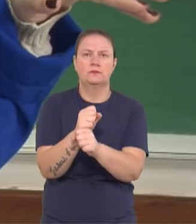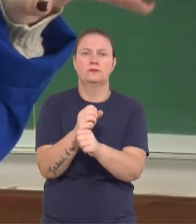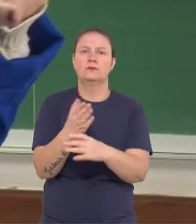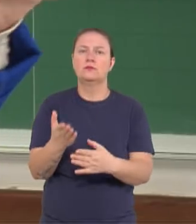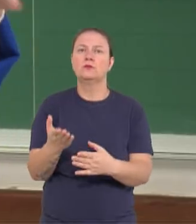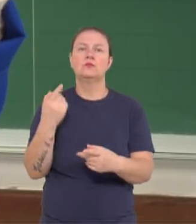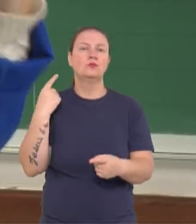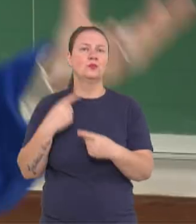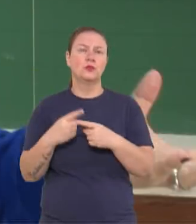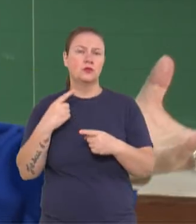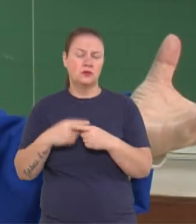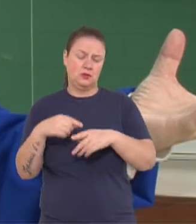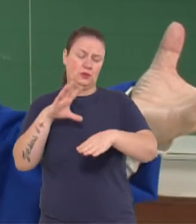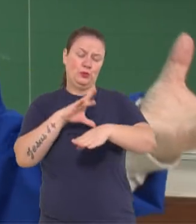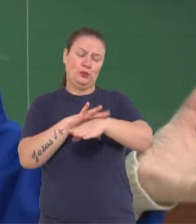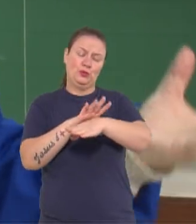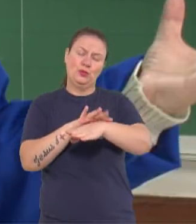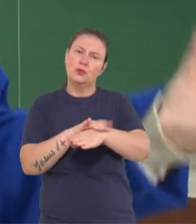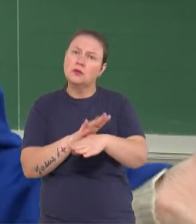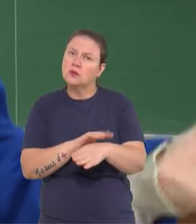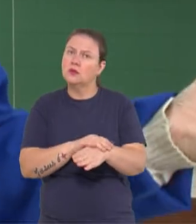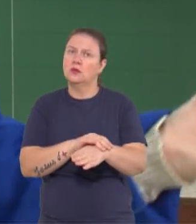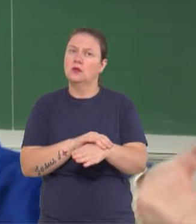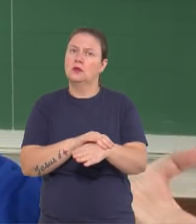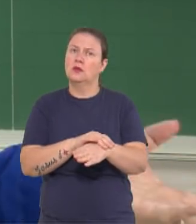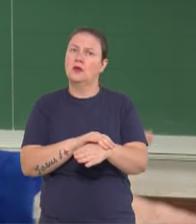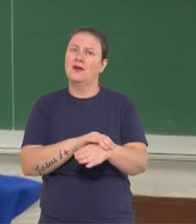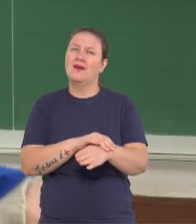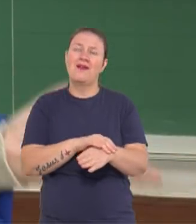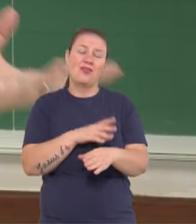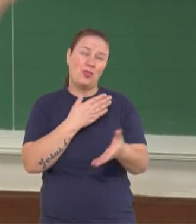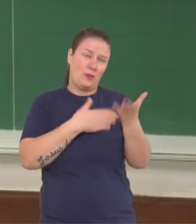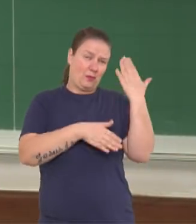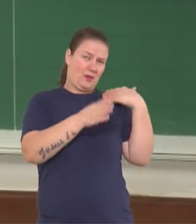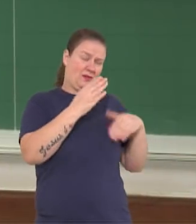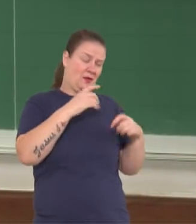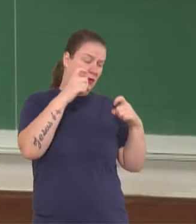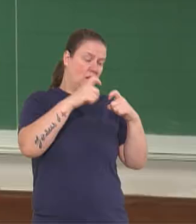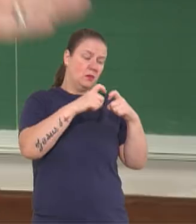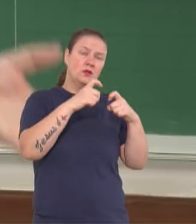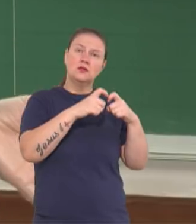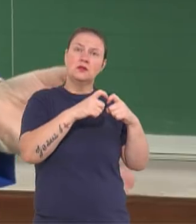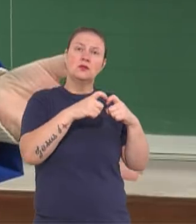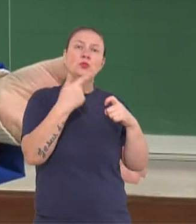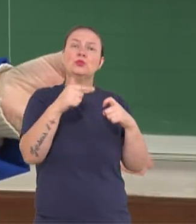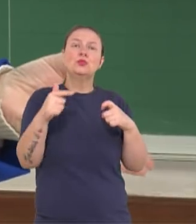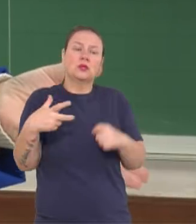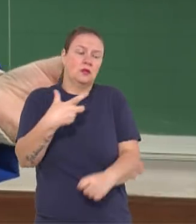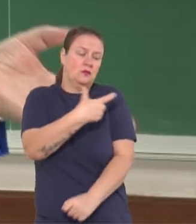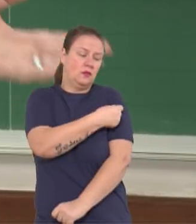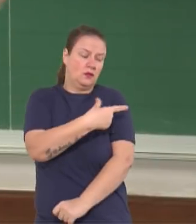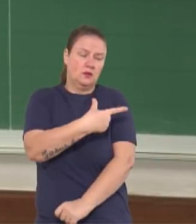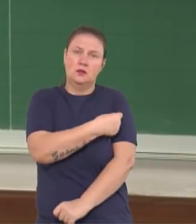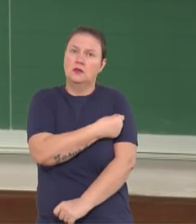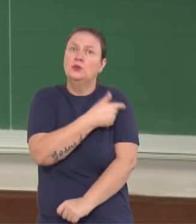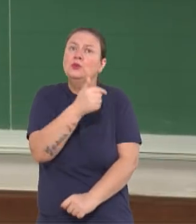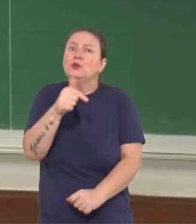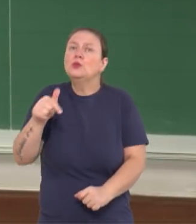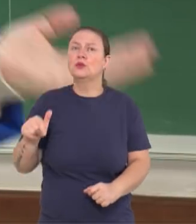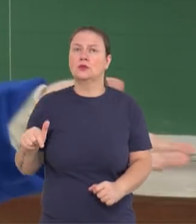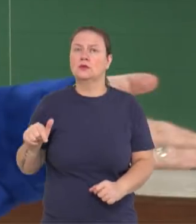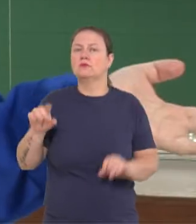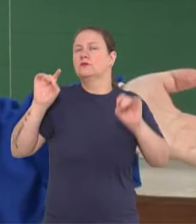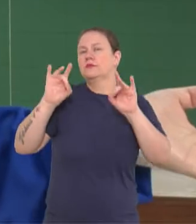em função de doenças, né? Doenças que a medicina ainda não tinha dado conta de encontrar a cura, né? Então, não foi só a